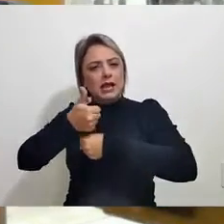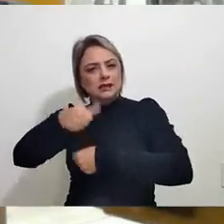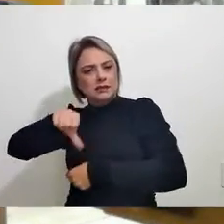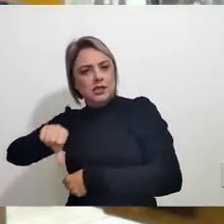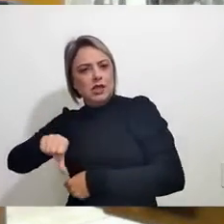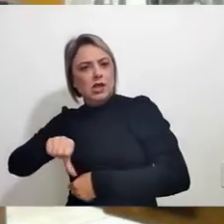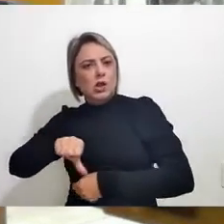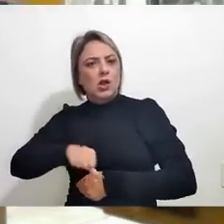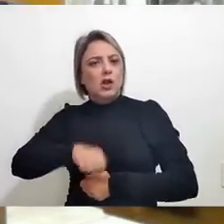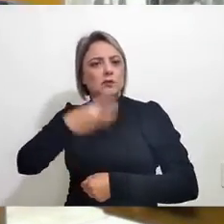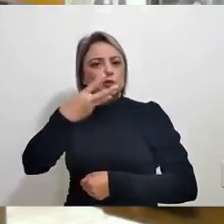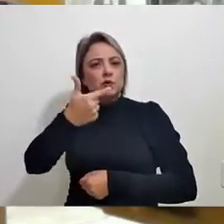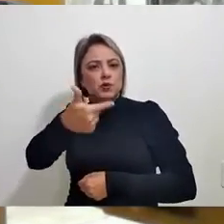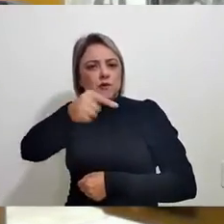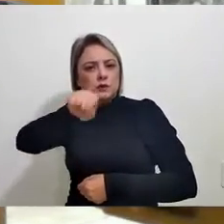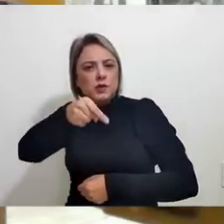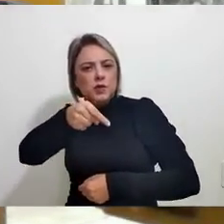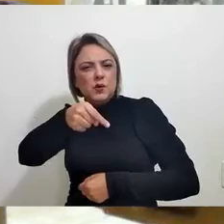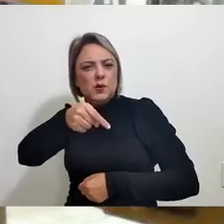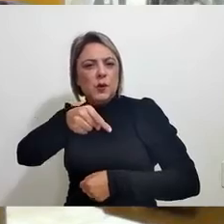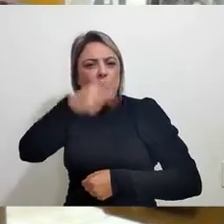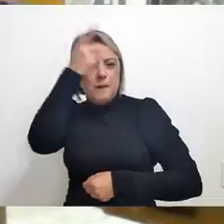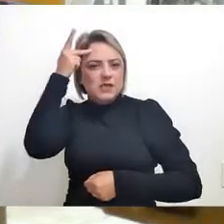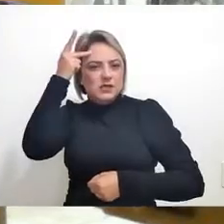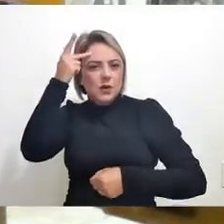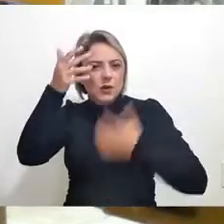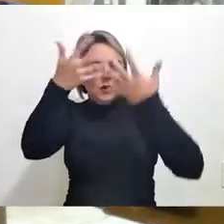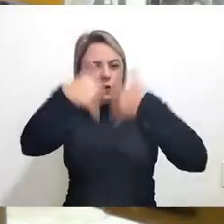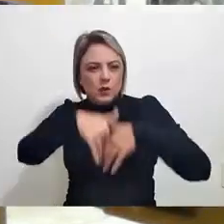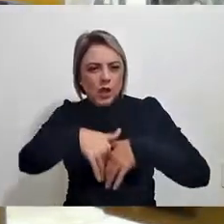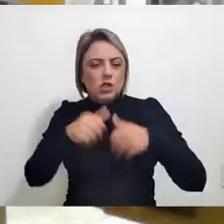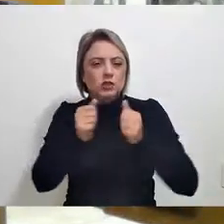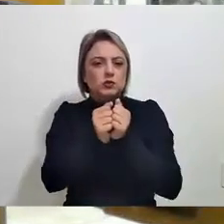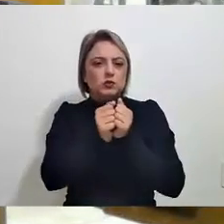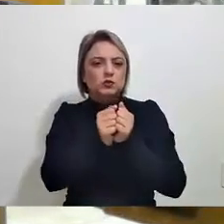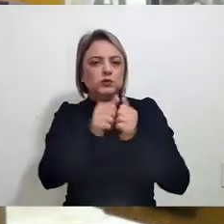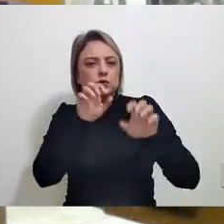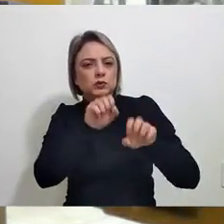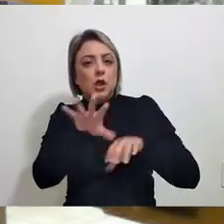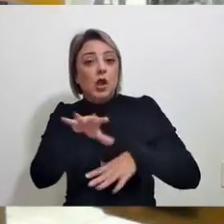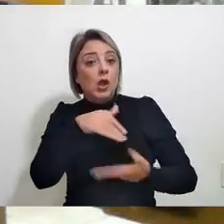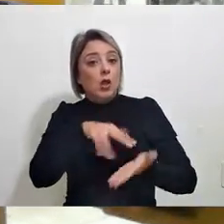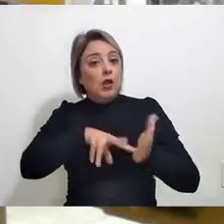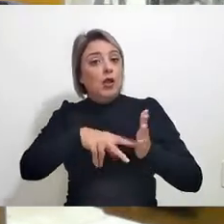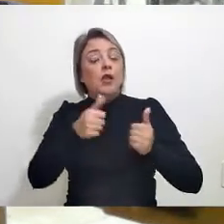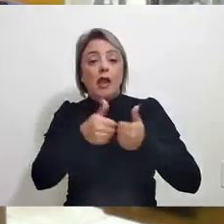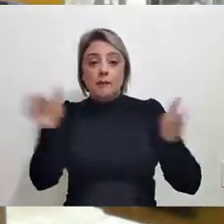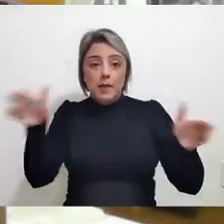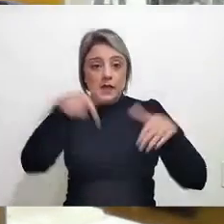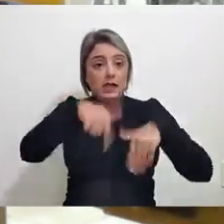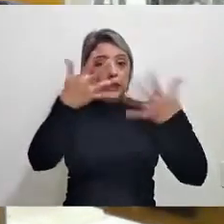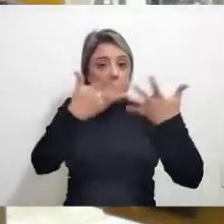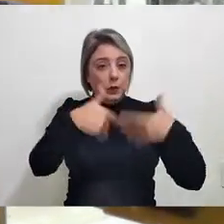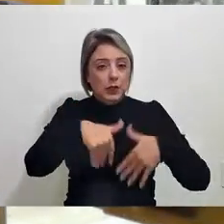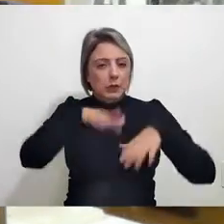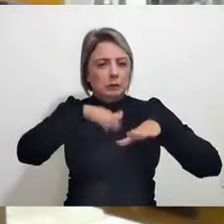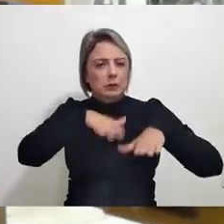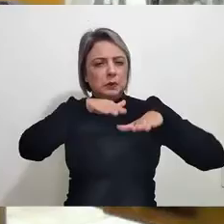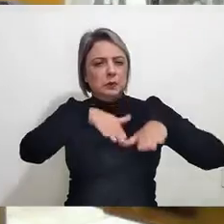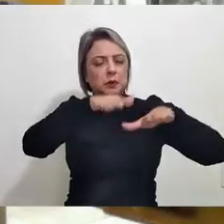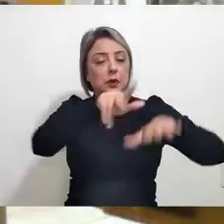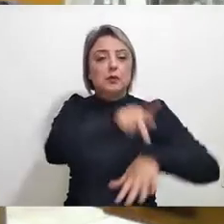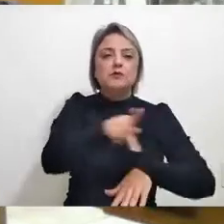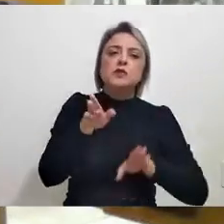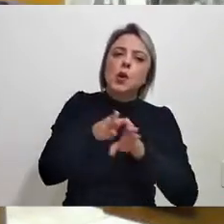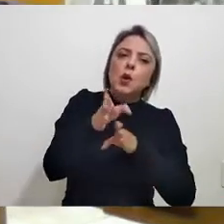mas eu gostaria de estar na rua nesse momento. Eu gostaria de estar fazendo a blitz educativa no Engenhão das Lajes. Eu gostaria de estar fazendo a blitz